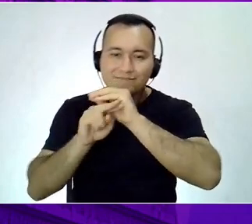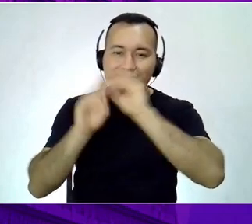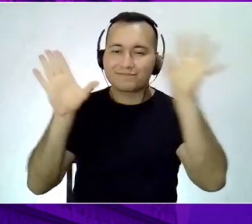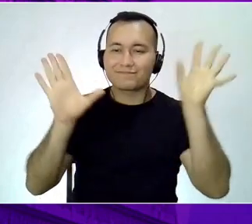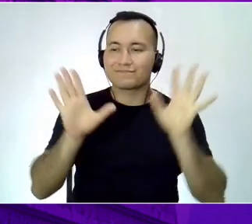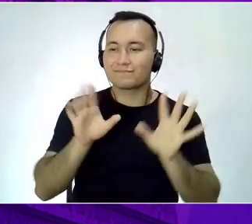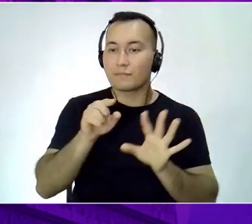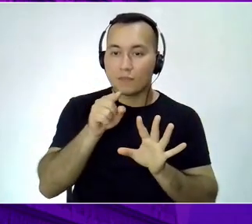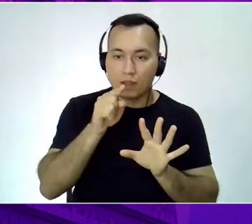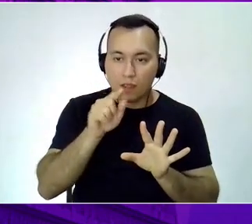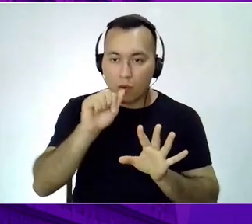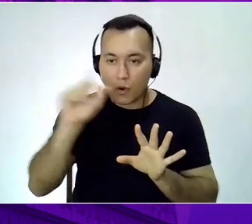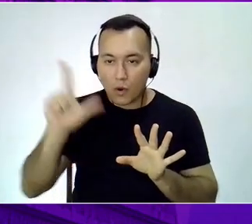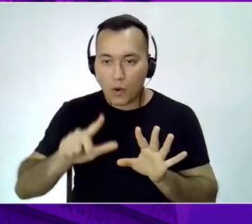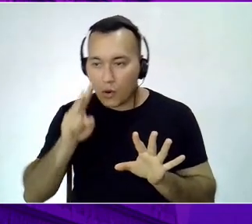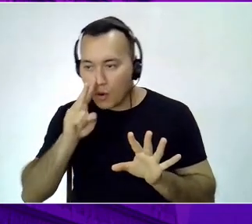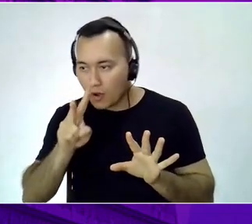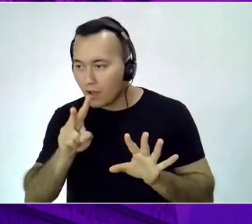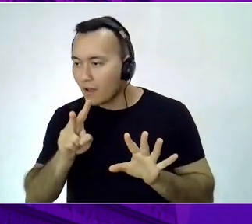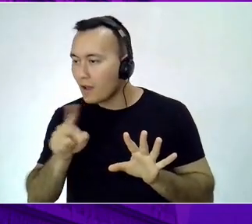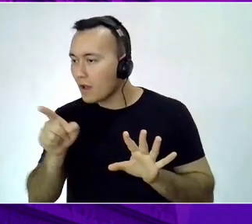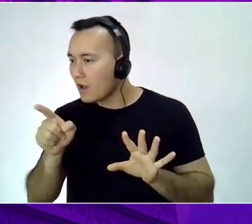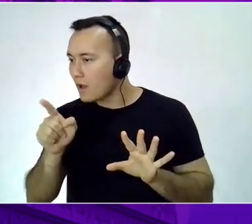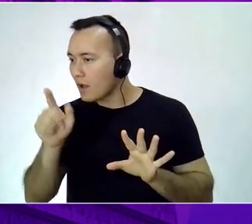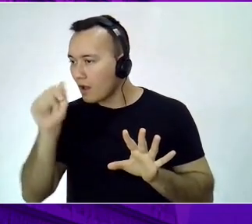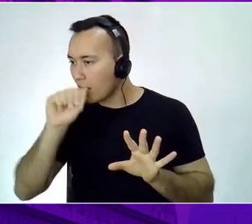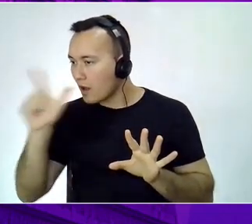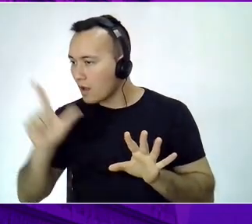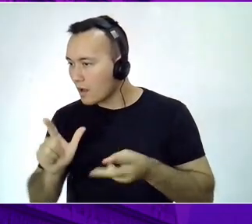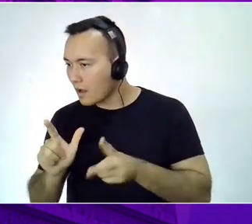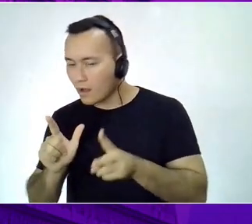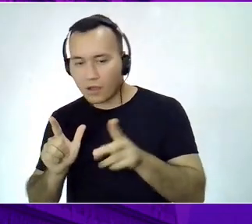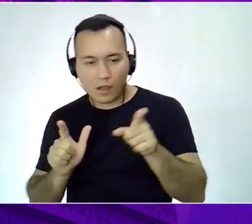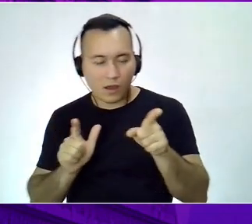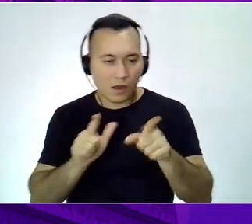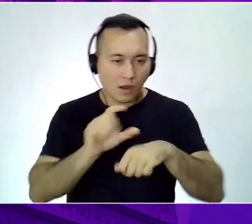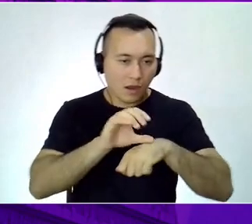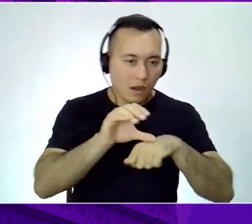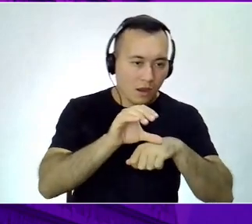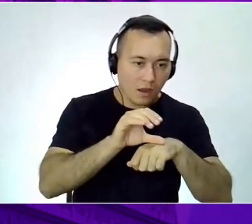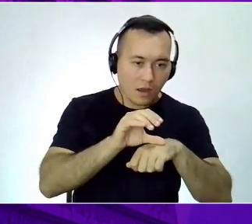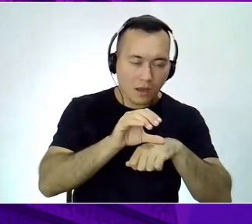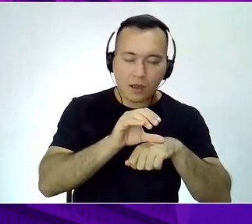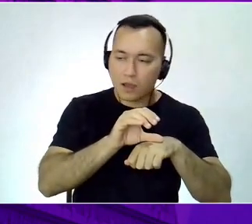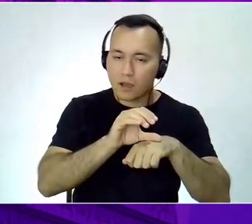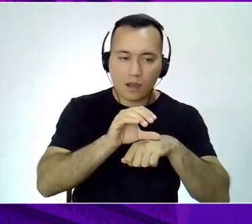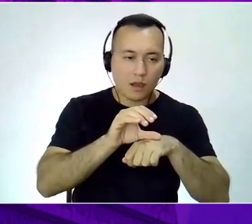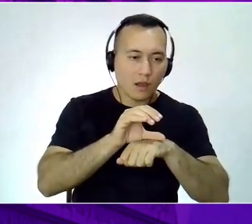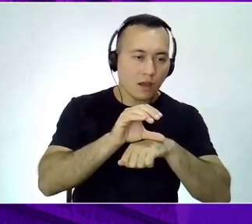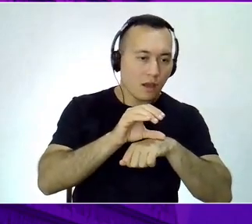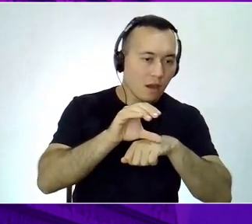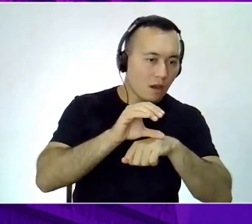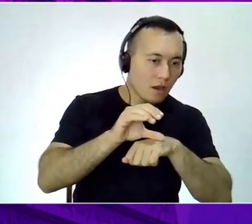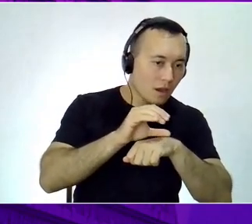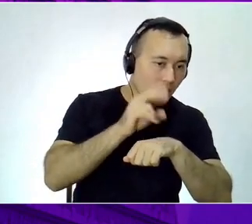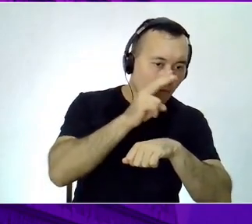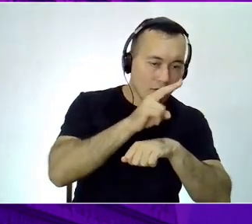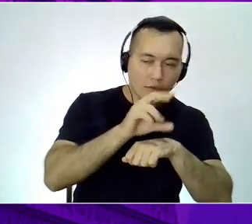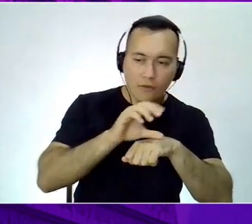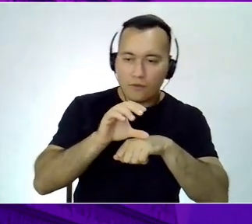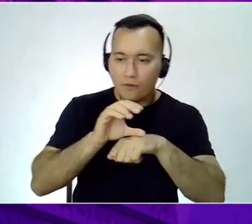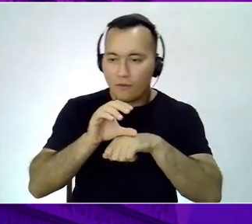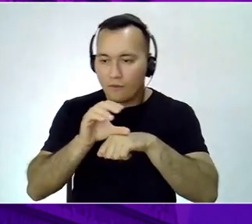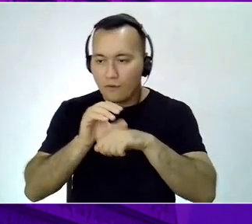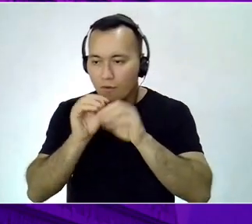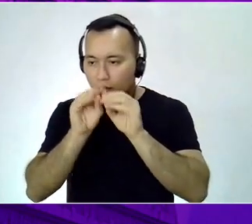bom? E é tranquilo de entender, a legenda ainda está próxima, então, por proximidade, a gente sabe qual é cada um deles, se tiver interesse de